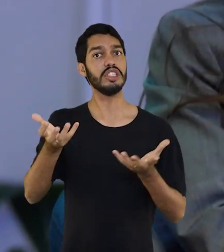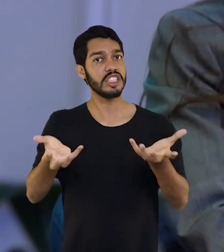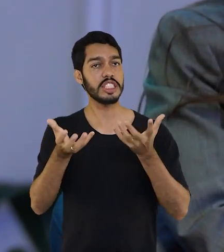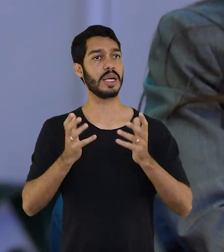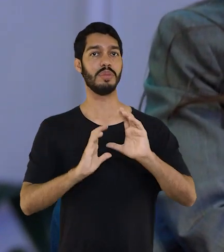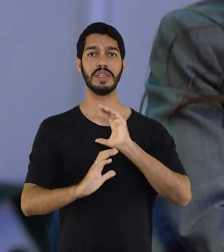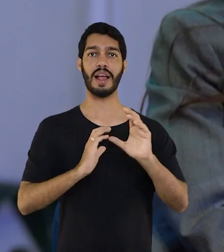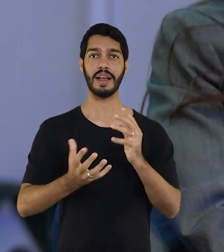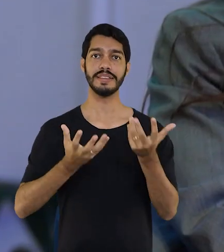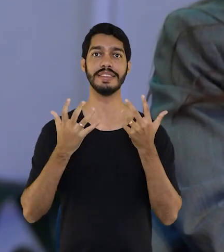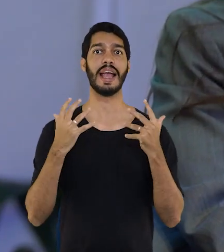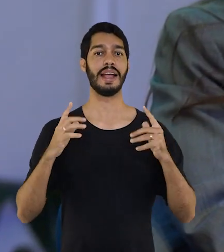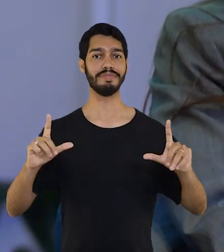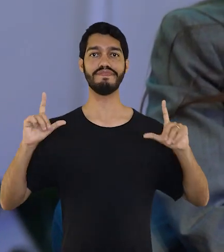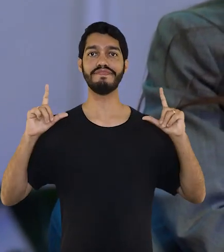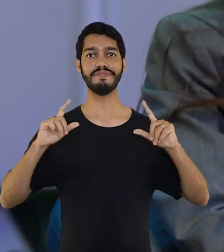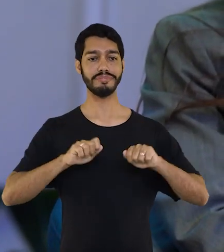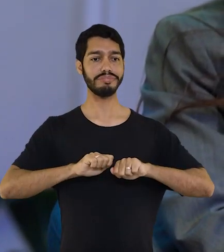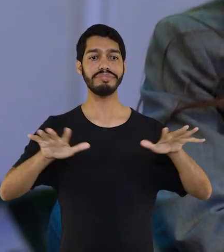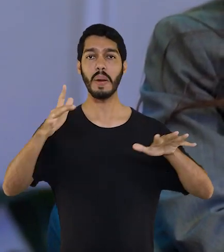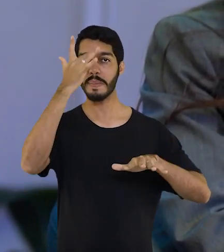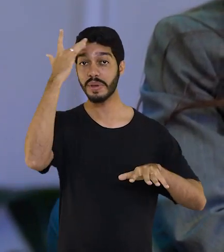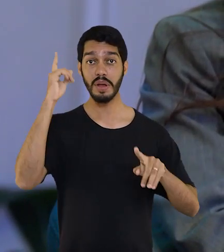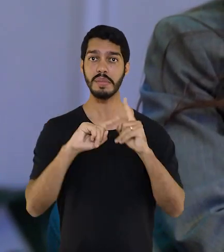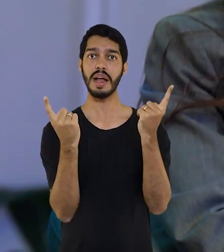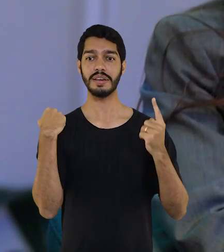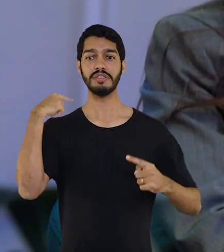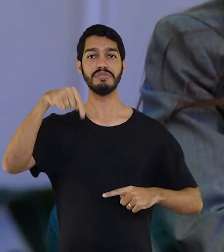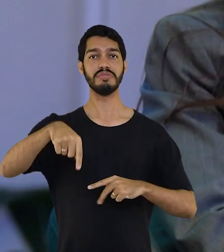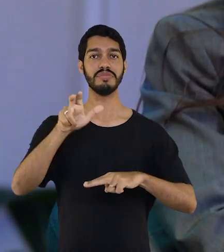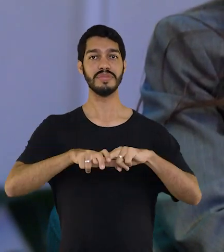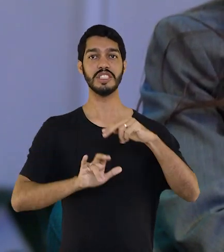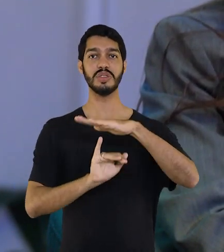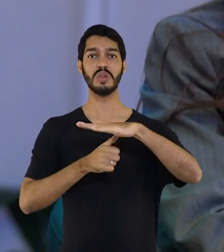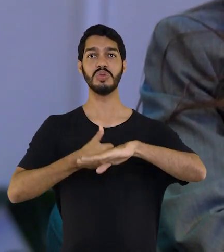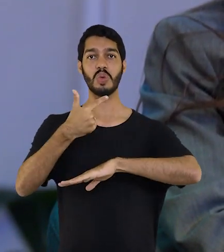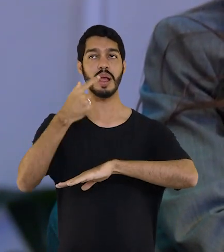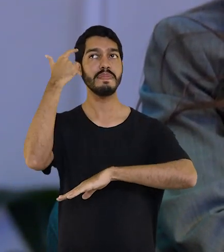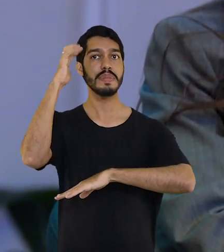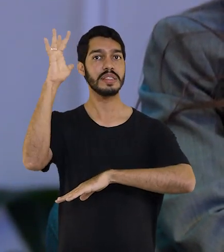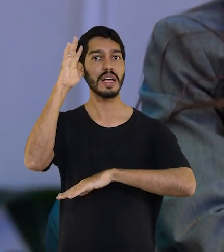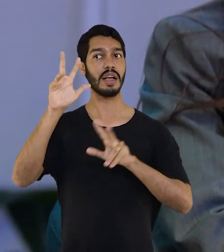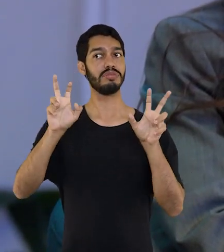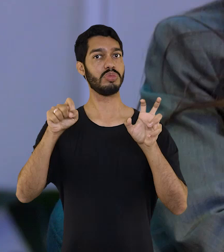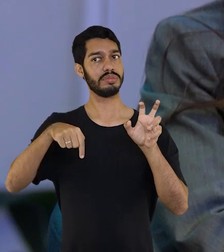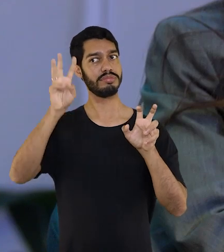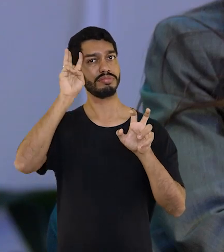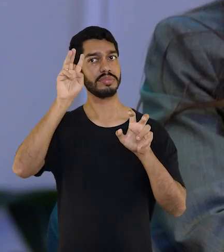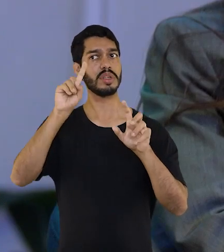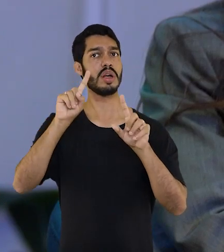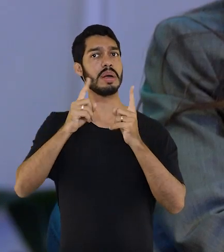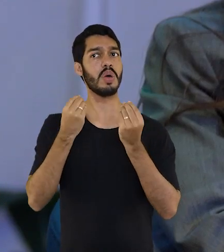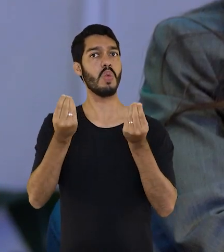de ser criativa, ela quer comunicar, ela quer passar uma mensagem, ela quer atingir as pessoas com o público, e ela está aqui no Instituto 12 na terça-feira